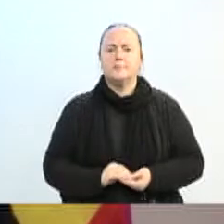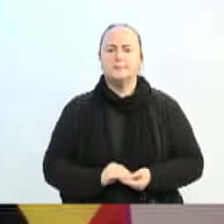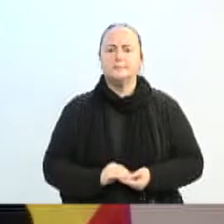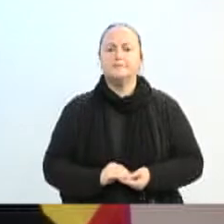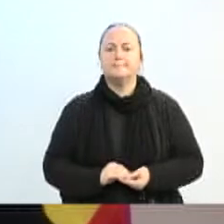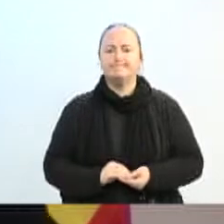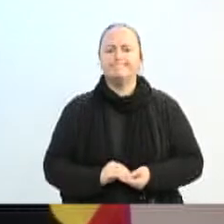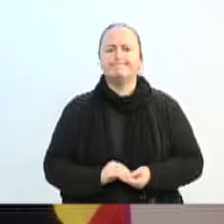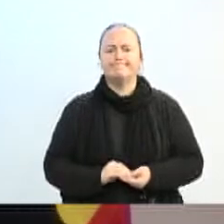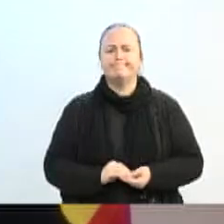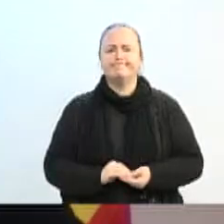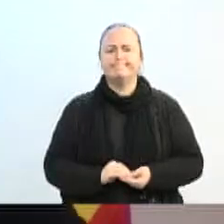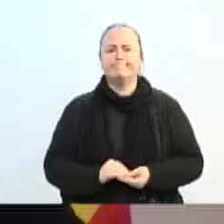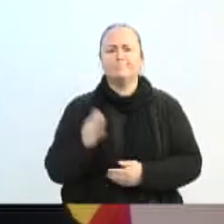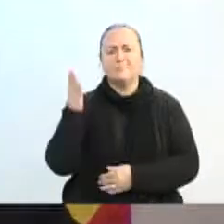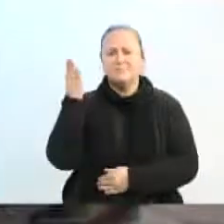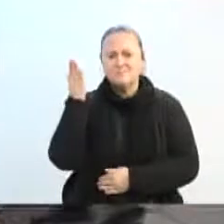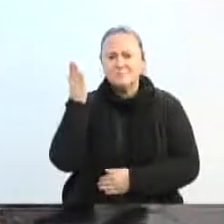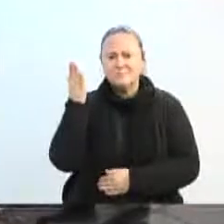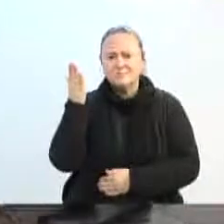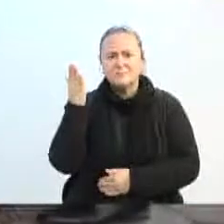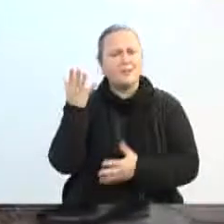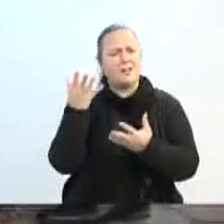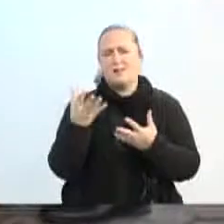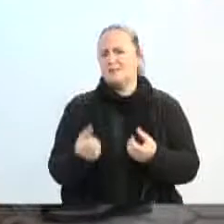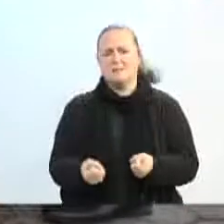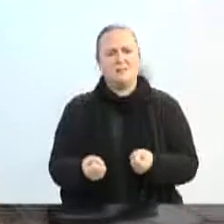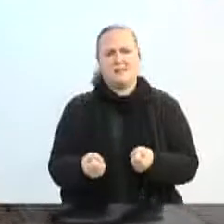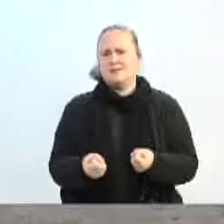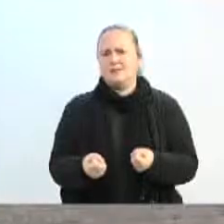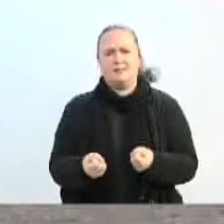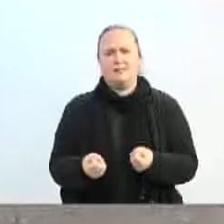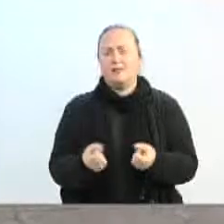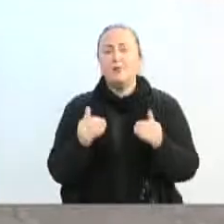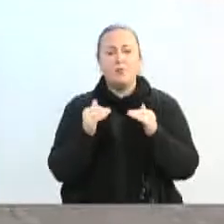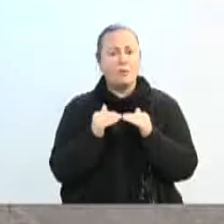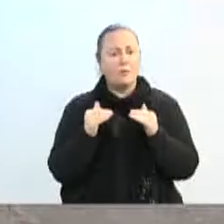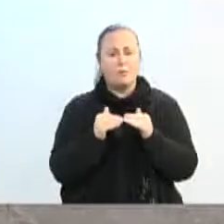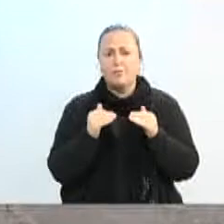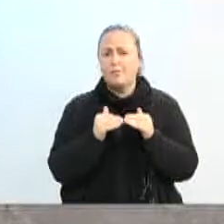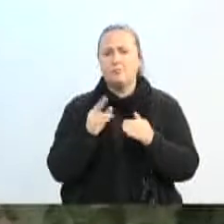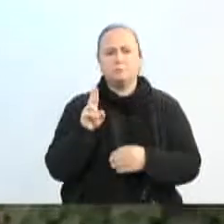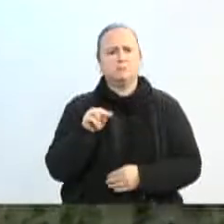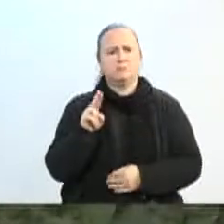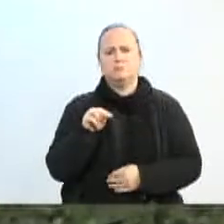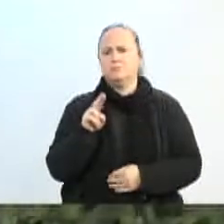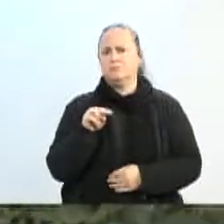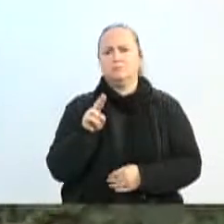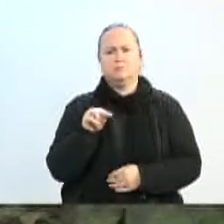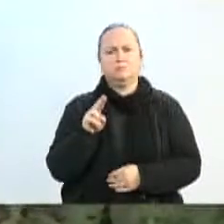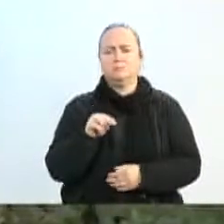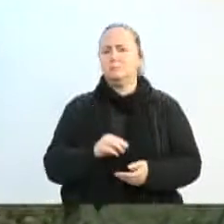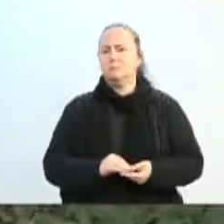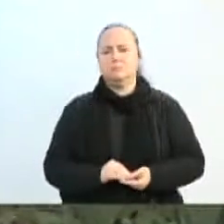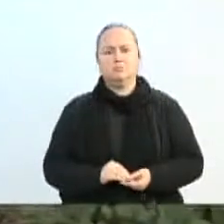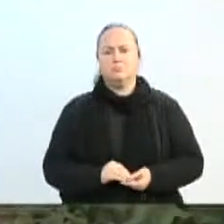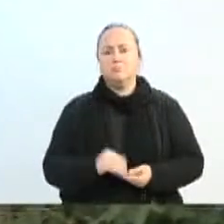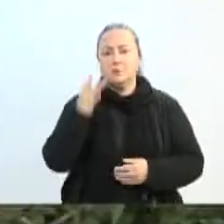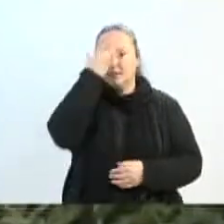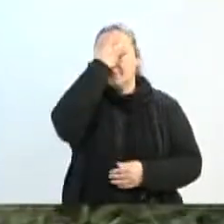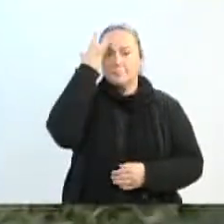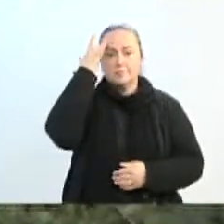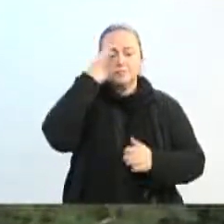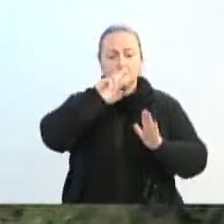porque isso aí é inconcebível uma situação como essa a gente não pode concordar com isso essas pessoas precisam assumir